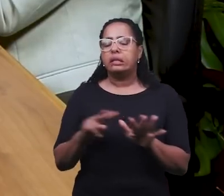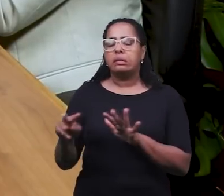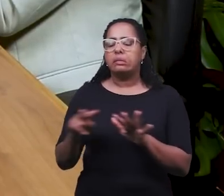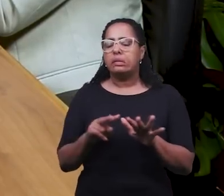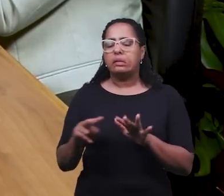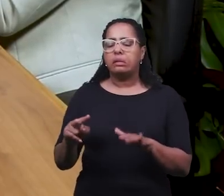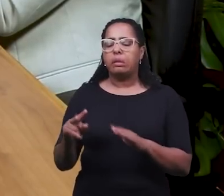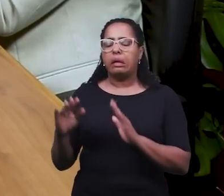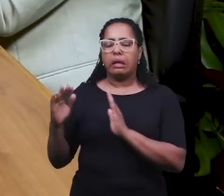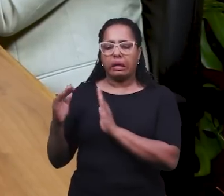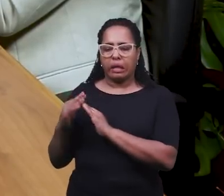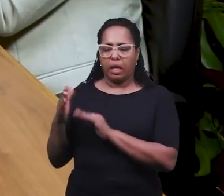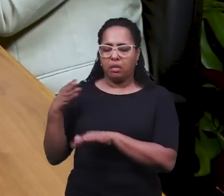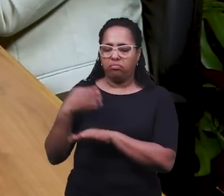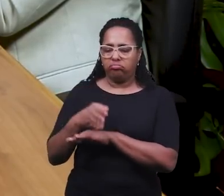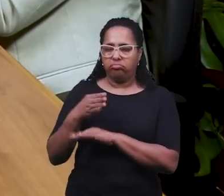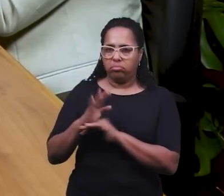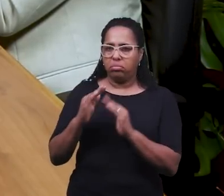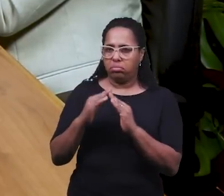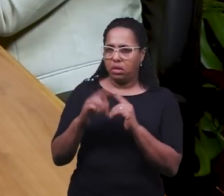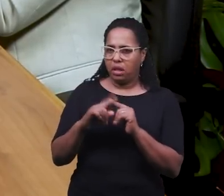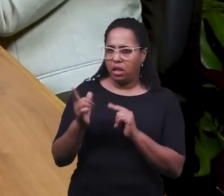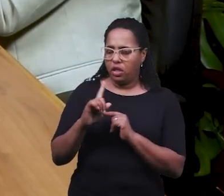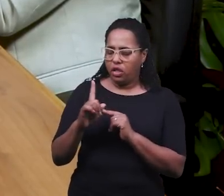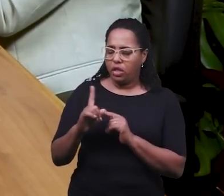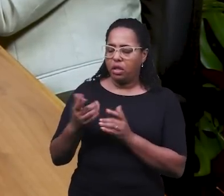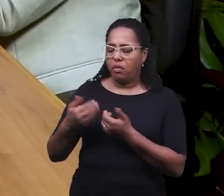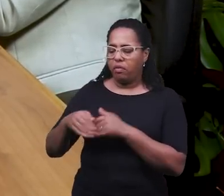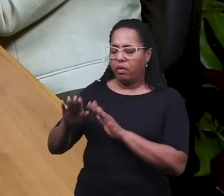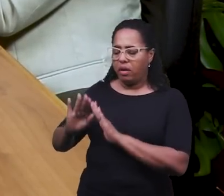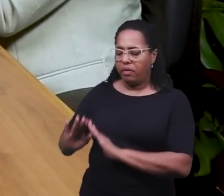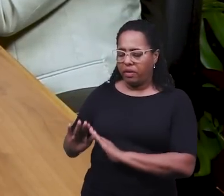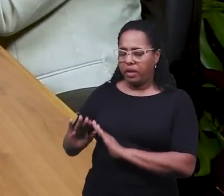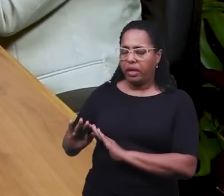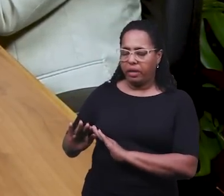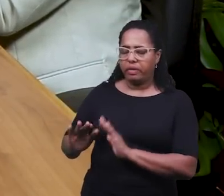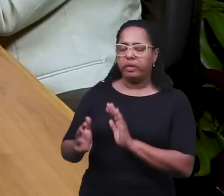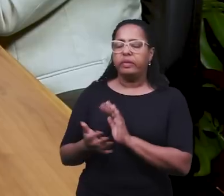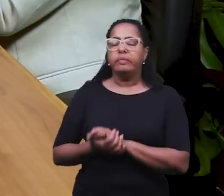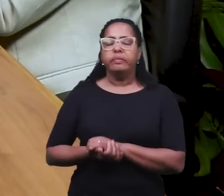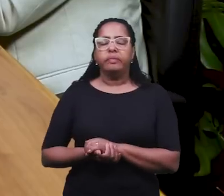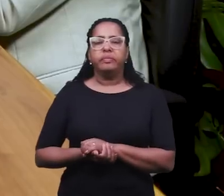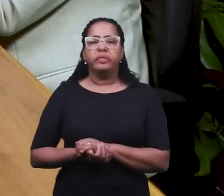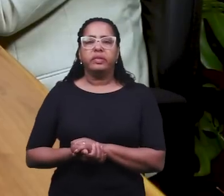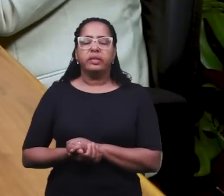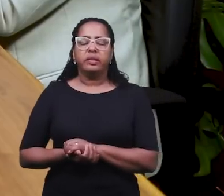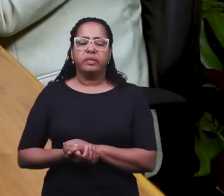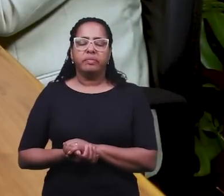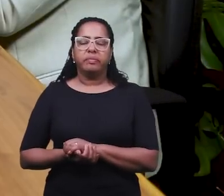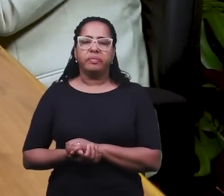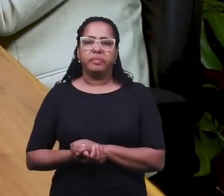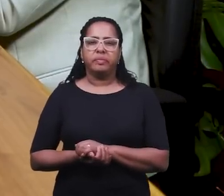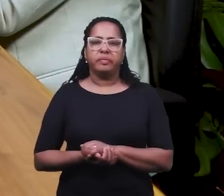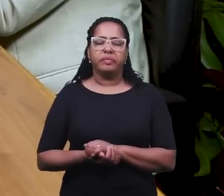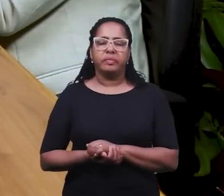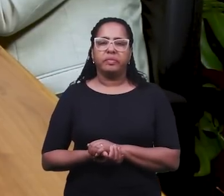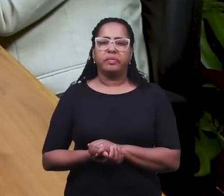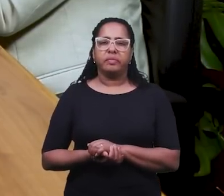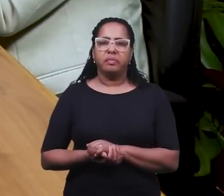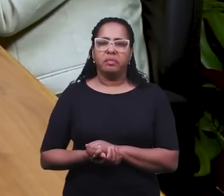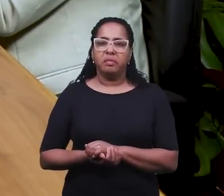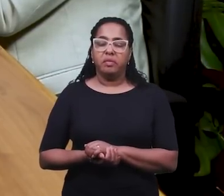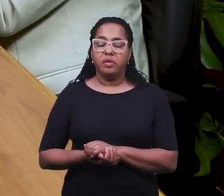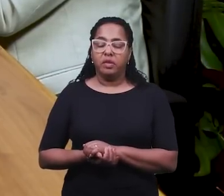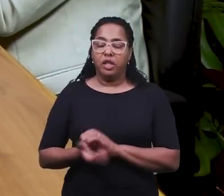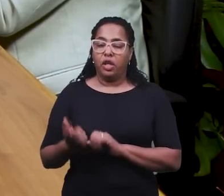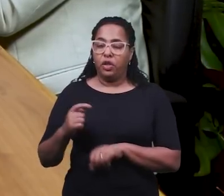e passou a semana sem poder ir na igreja. Naquela época nós tínhamos cultos diários, foi antes da pandemia, nós tínhamos cultos diários na igreja, e ela passou a semana sem